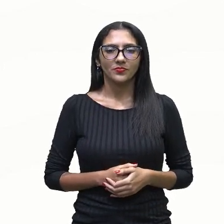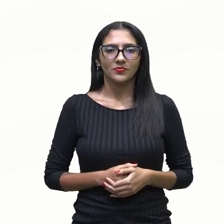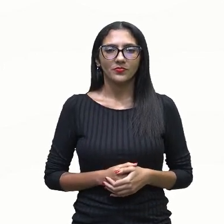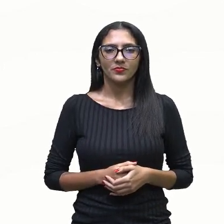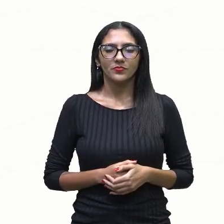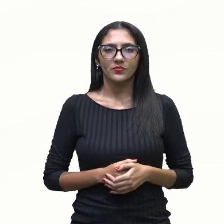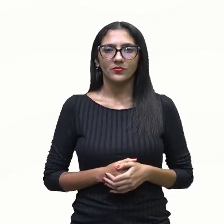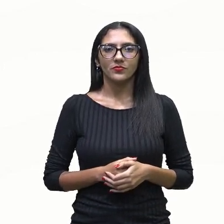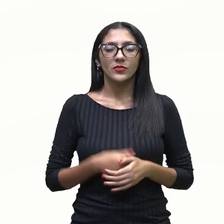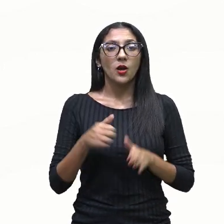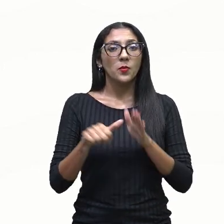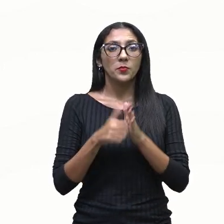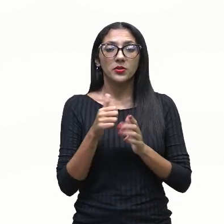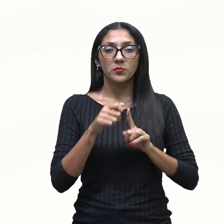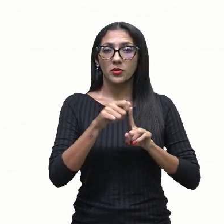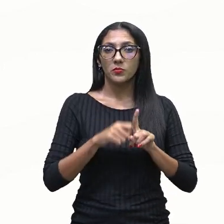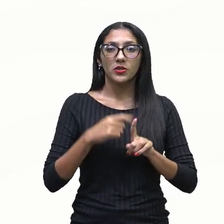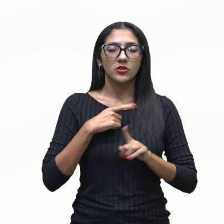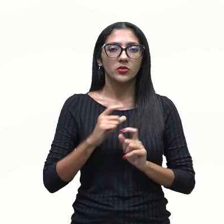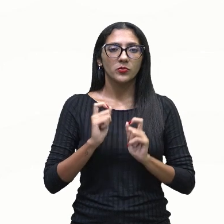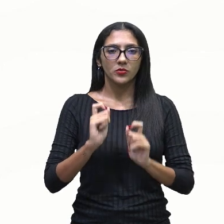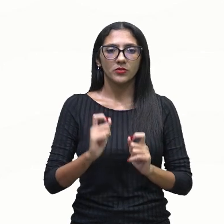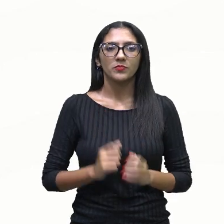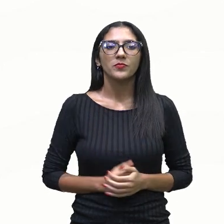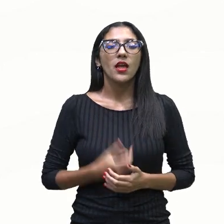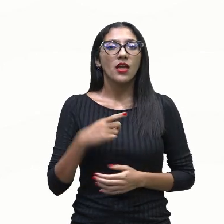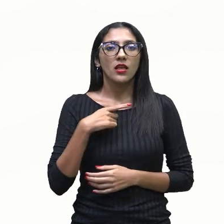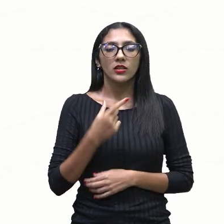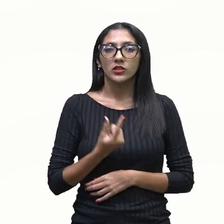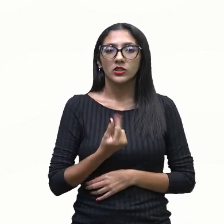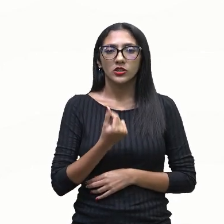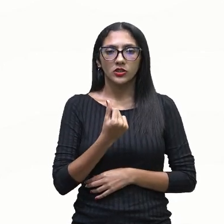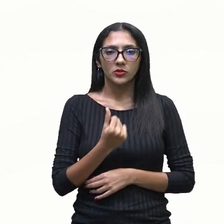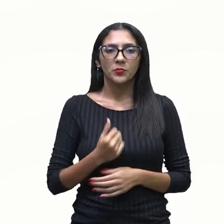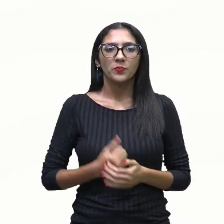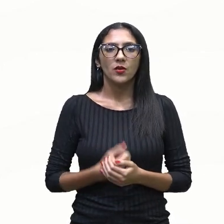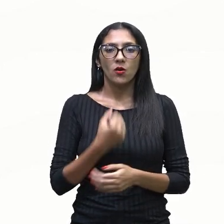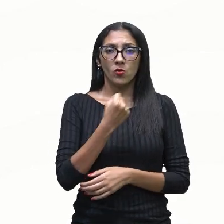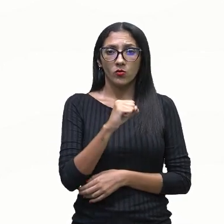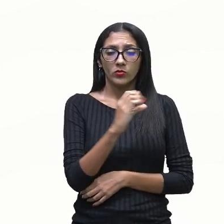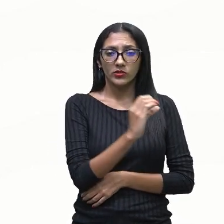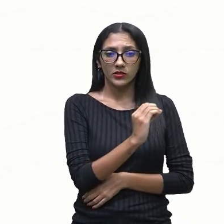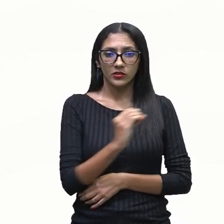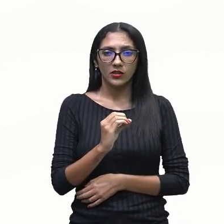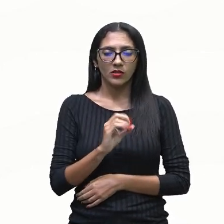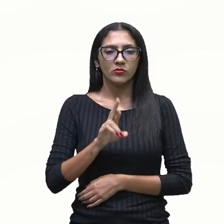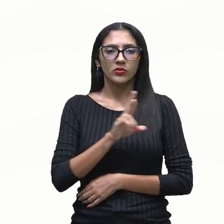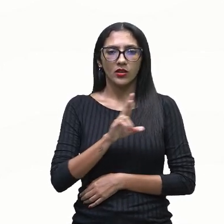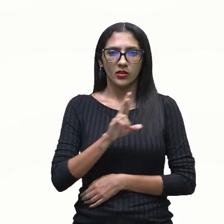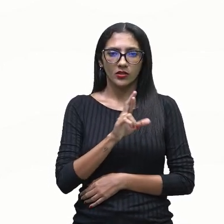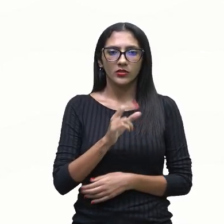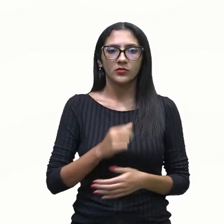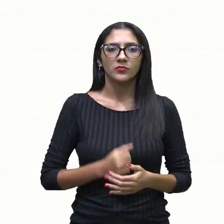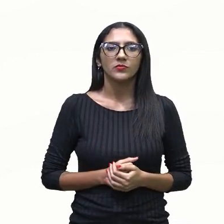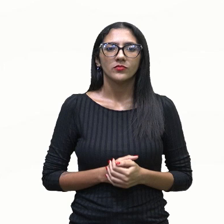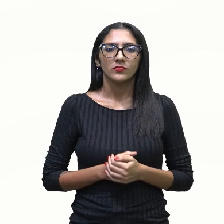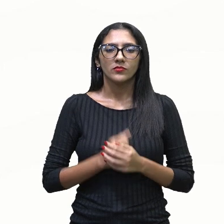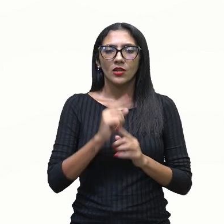ele vai ter o seguinte, ele vai pagar R$800 mais